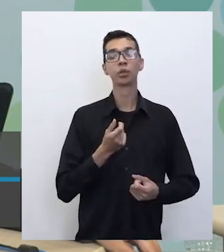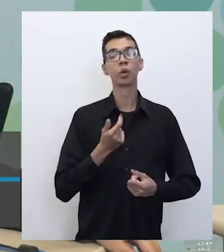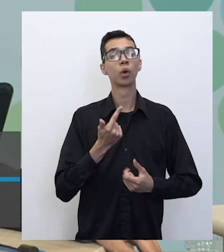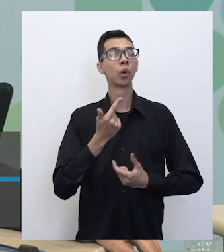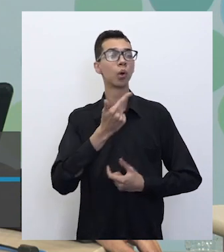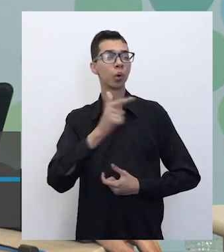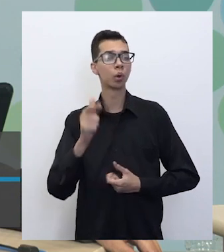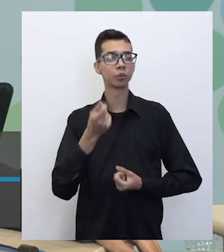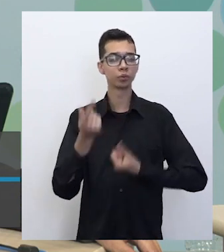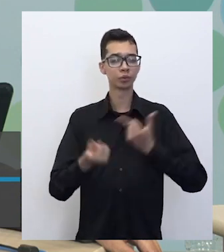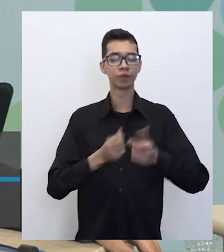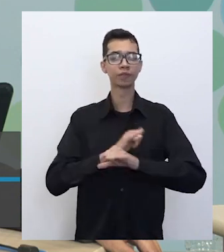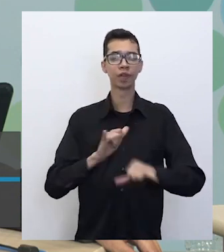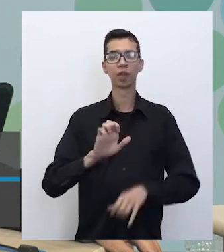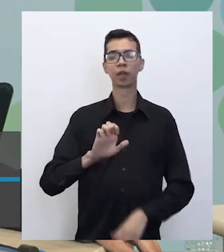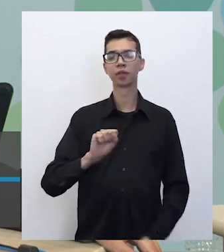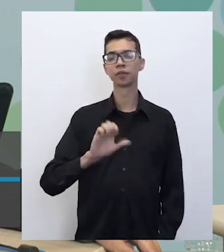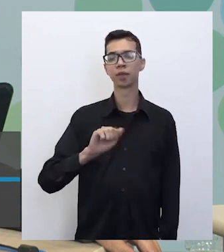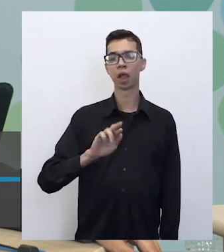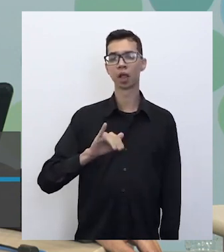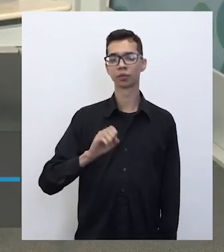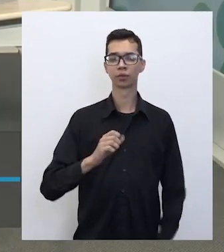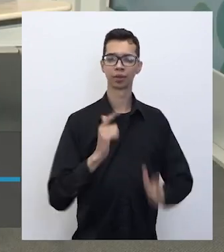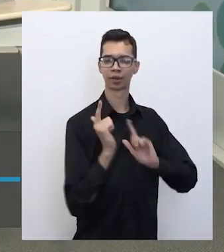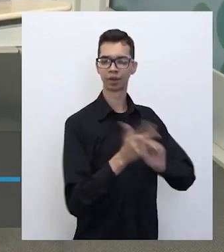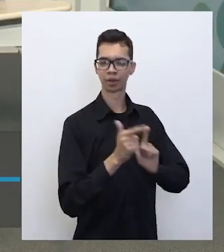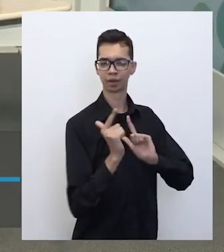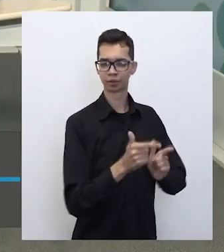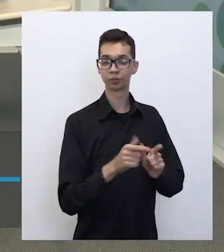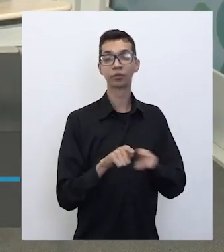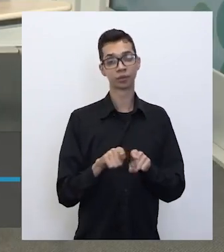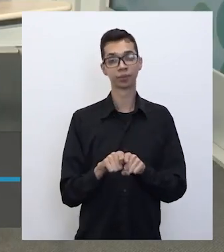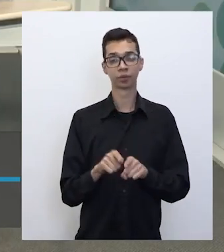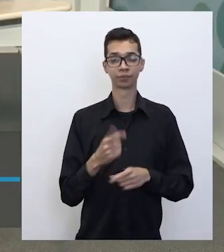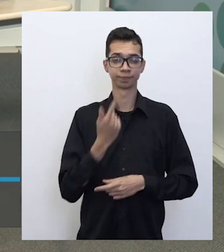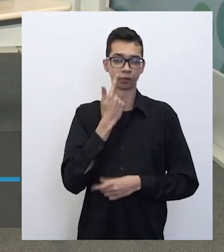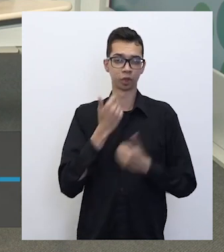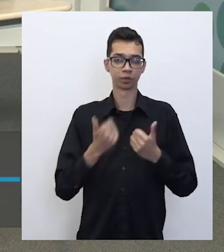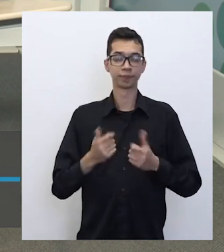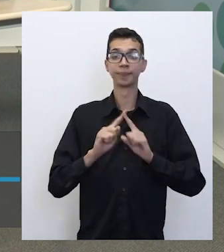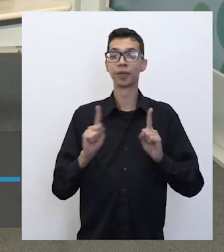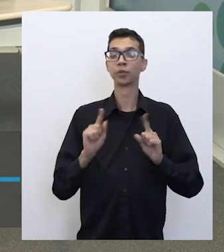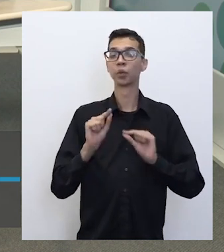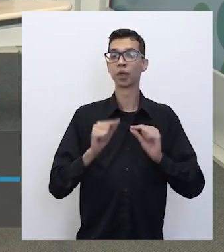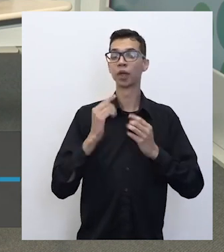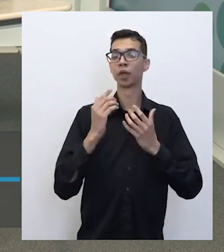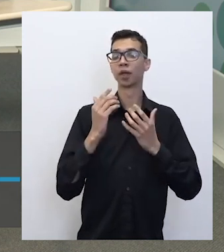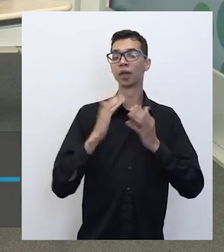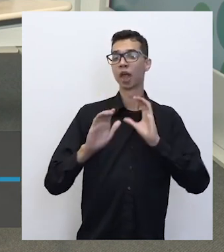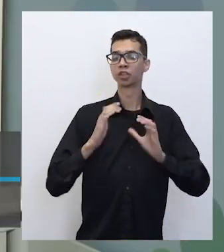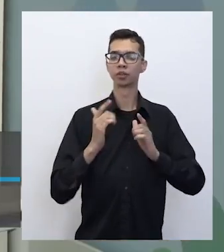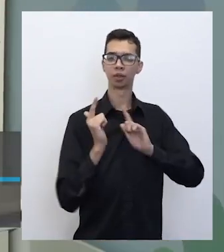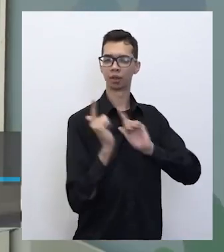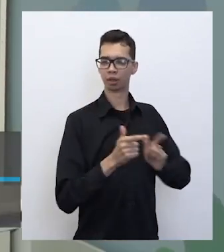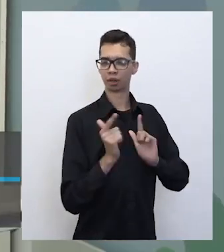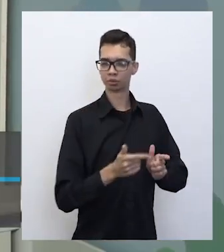É porque eles estão com dificuldade também hoje no sistema. Não utilizar o sistema. Mas, gente, tudo bem. Olha só, a cantiga de escárnio, geralmente, ela não identifica.